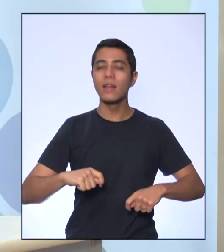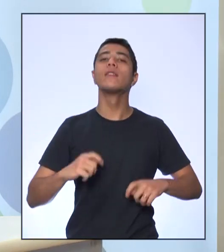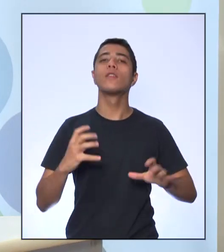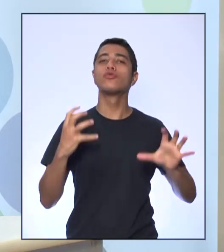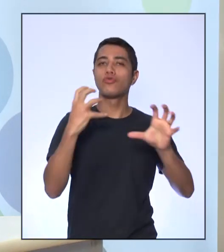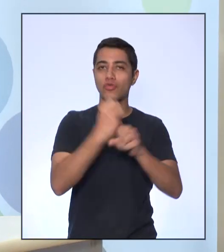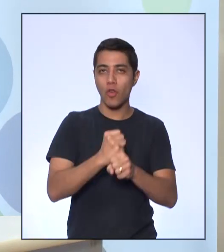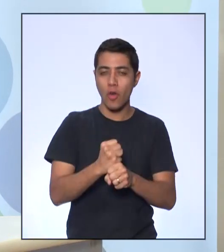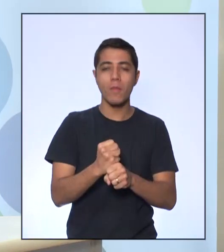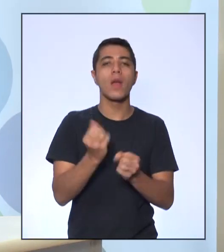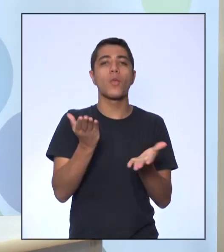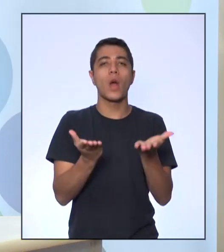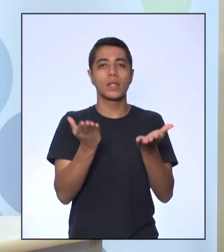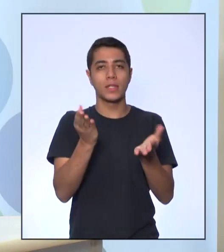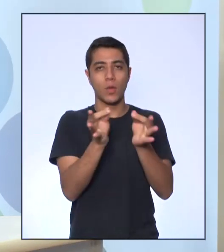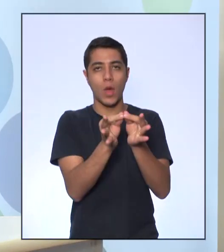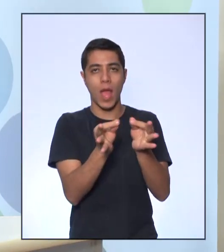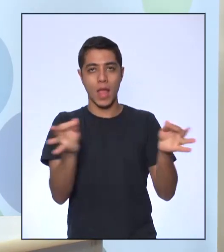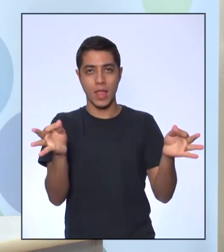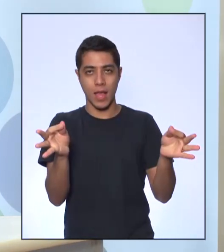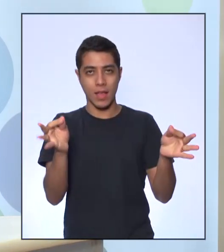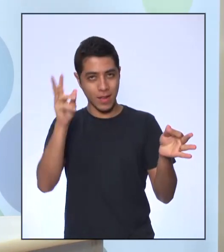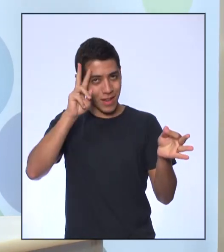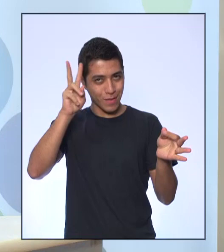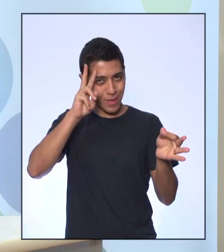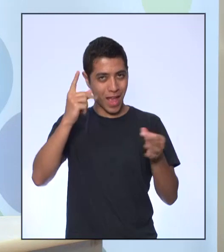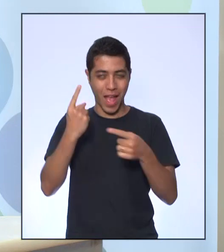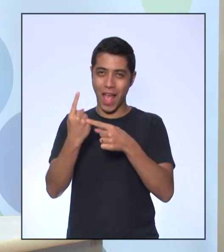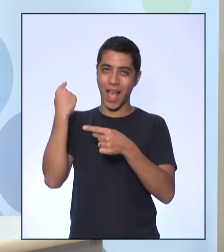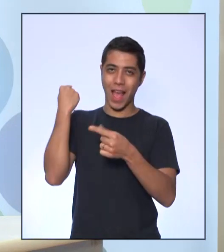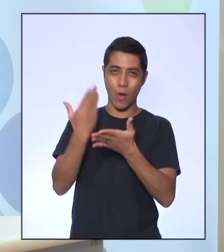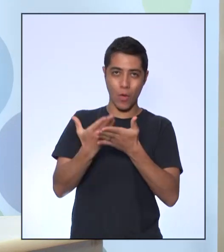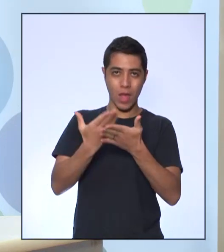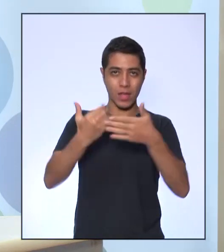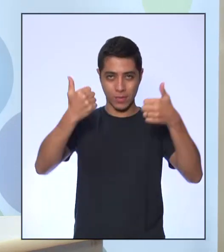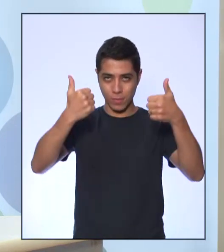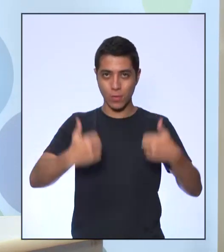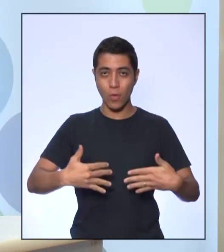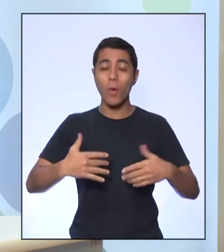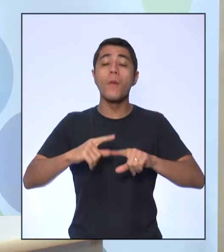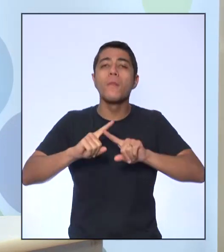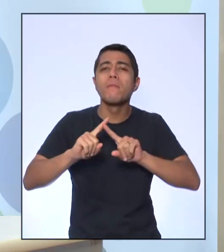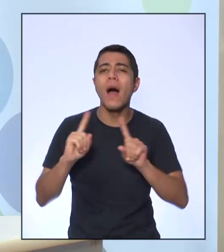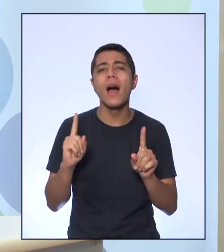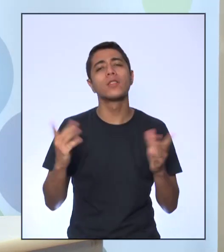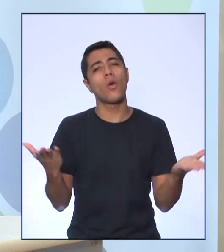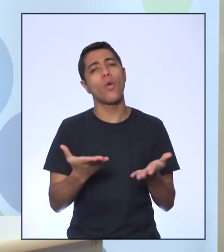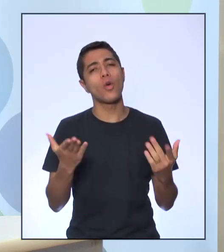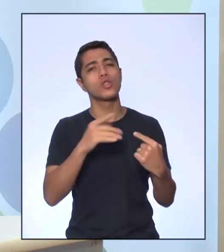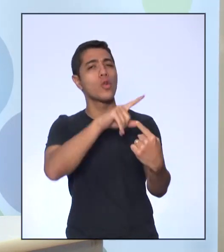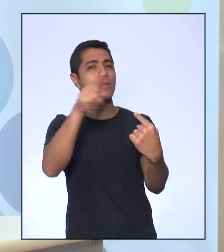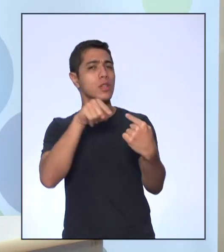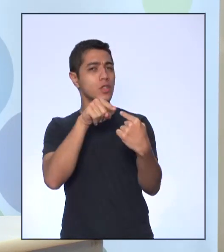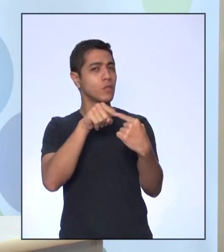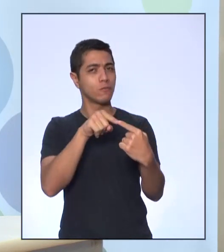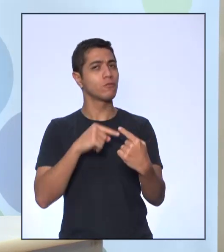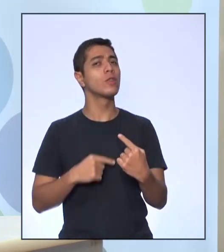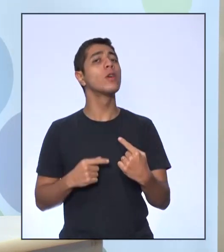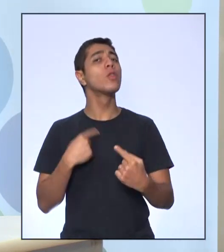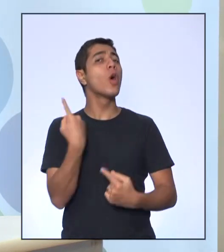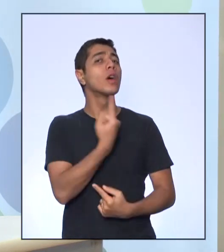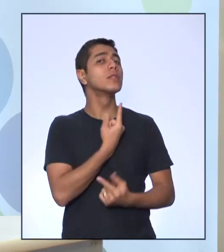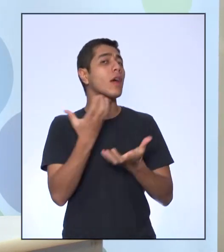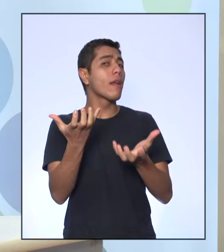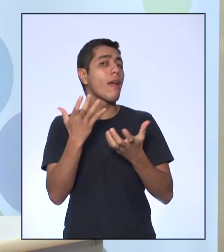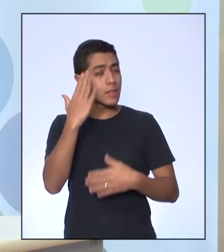na aula passada, do Yo-Yo Michosho, que vocês podem utilizar, mas o objetivo de hoje é saber se está alinhado